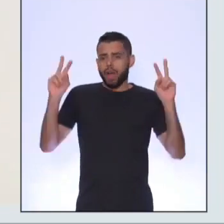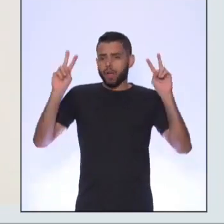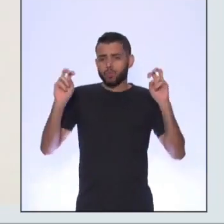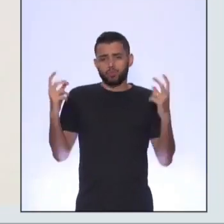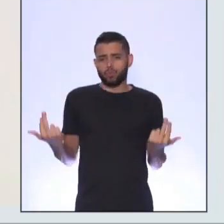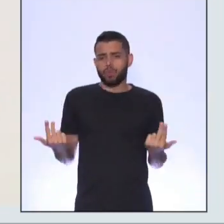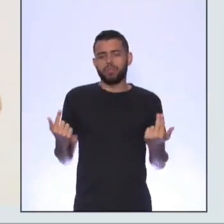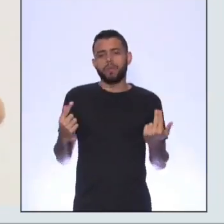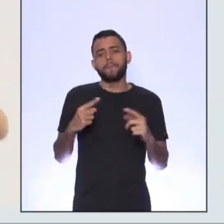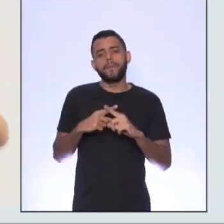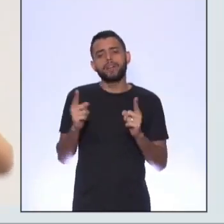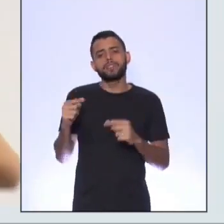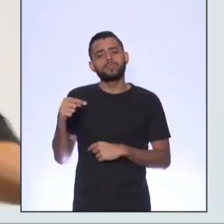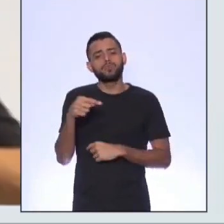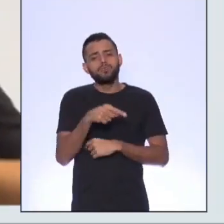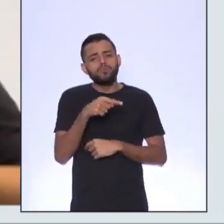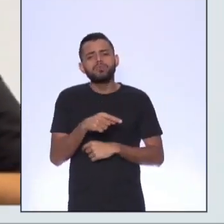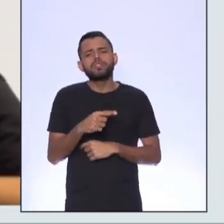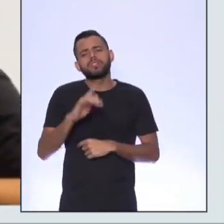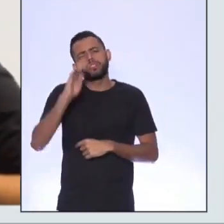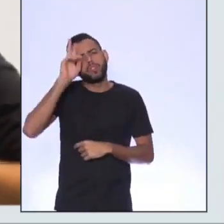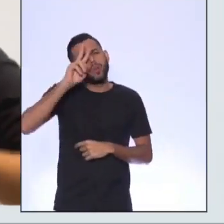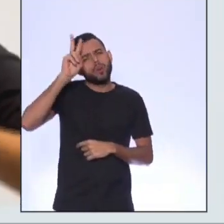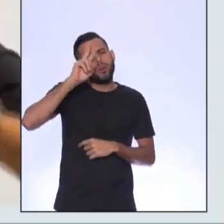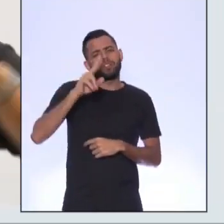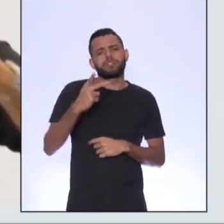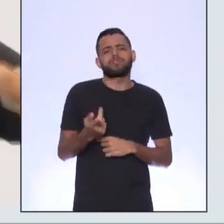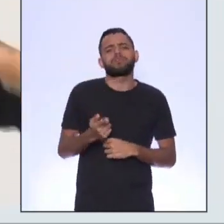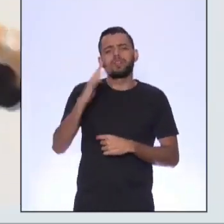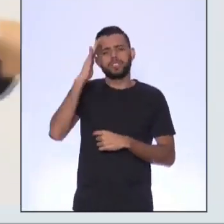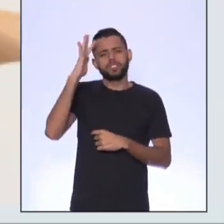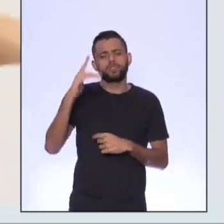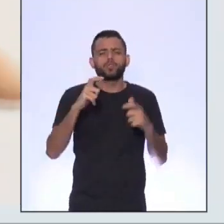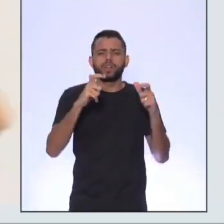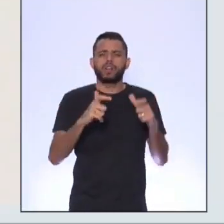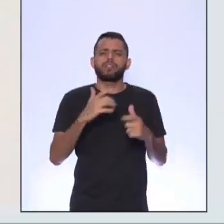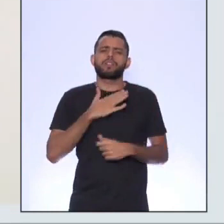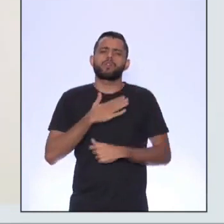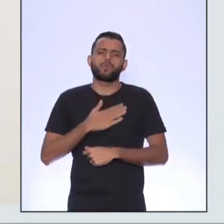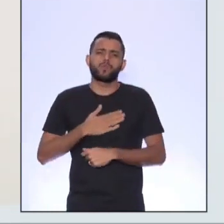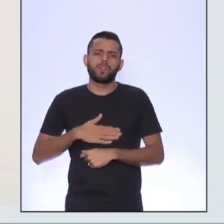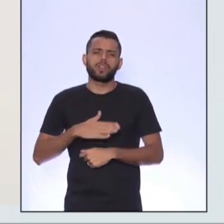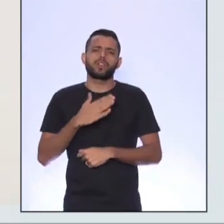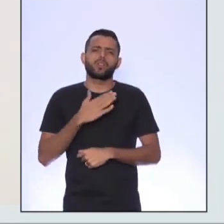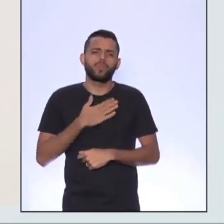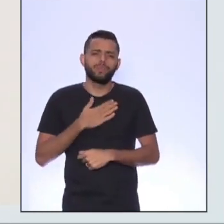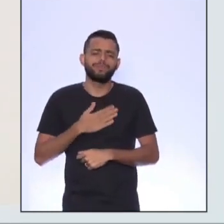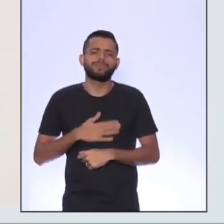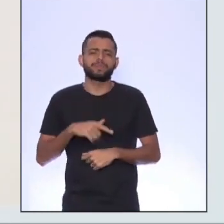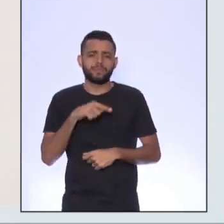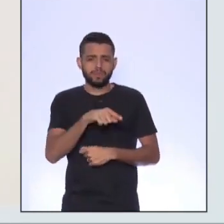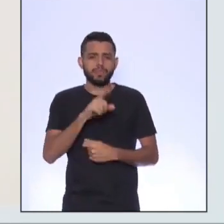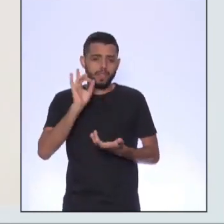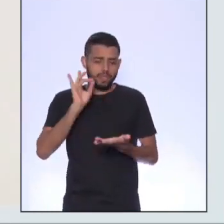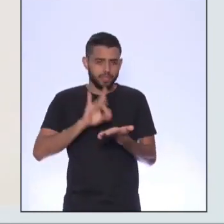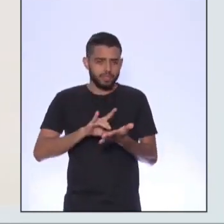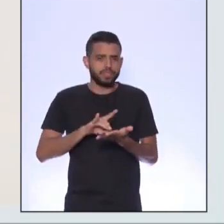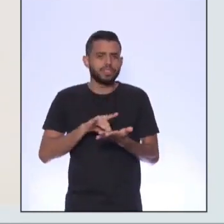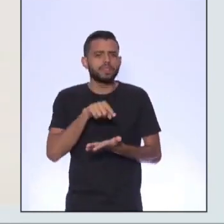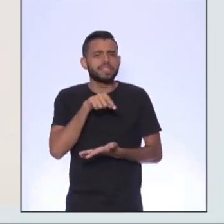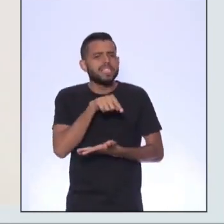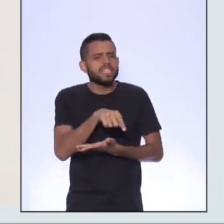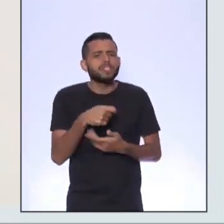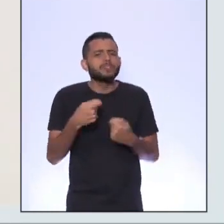ficção. Tá? Ele imagina esse lugar tranquilo e tal. Embora seja uma ficção baseada na realidade, ele não